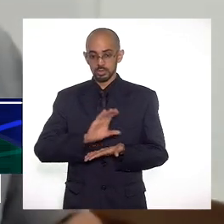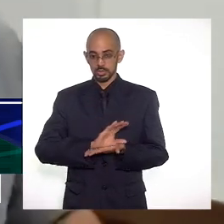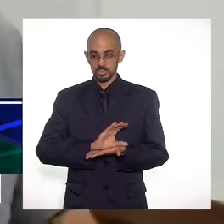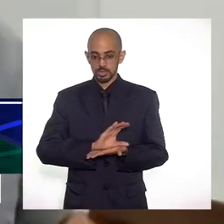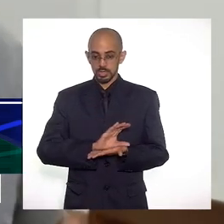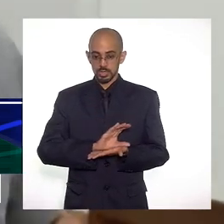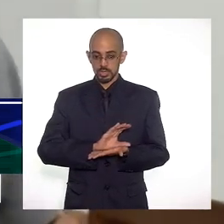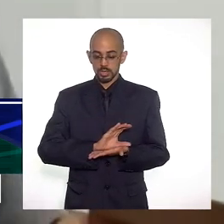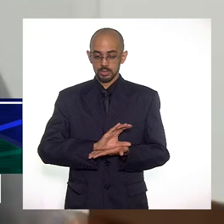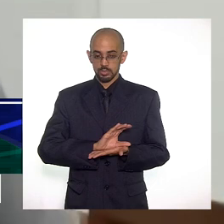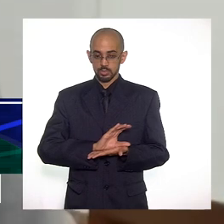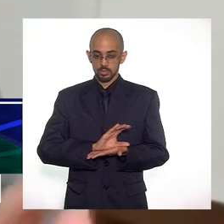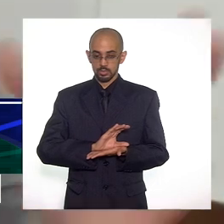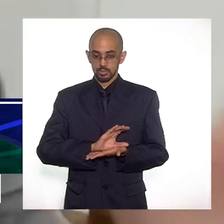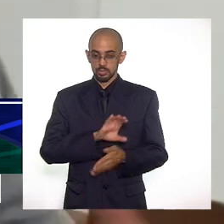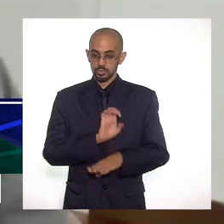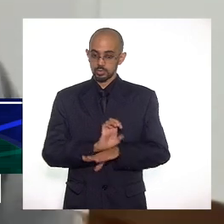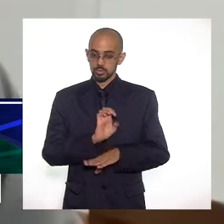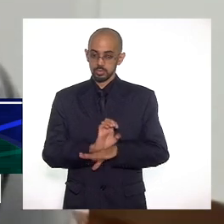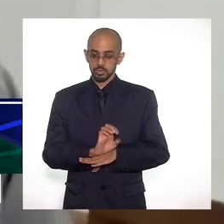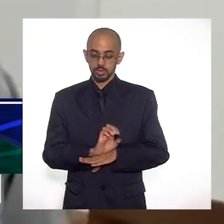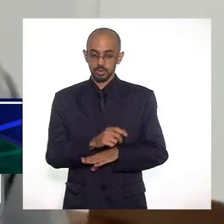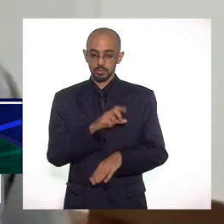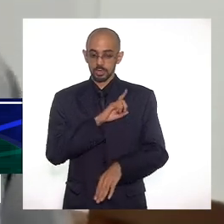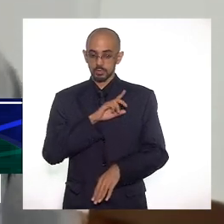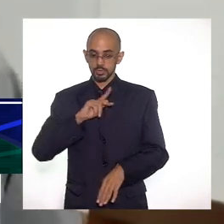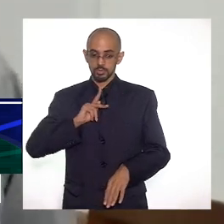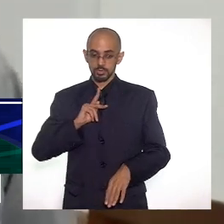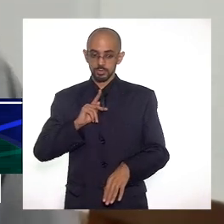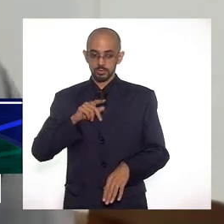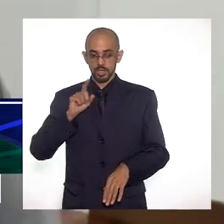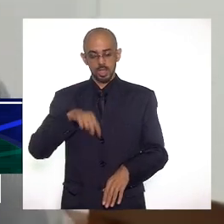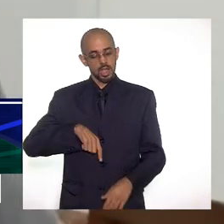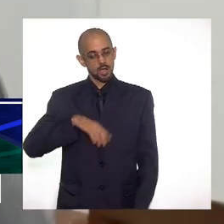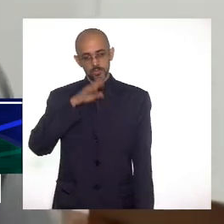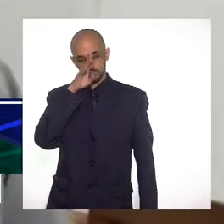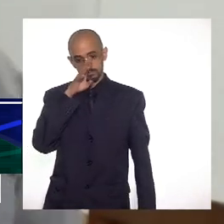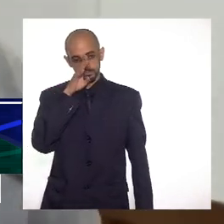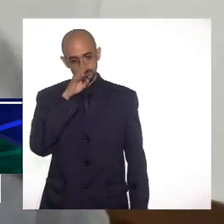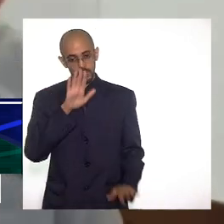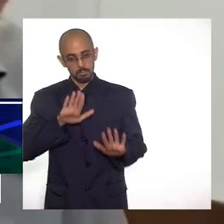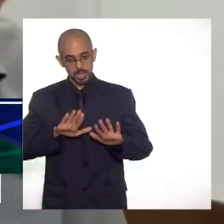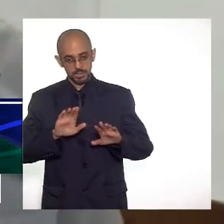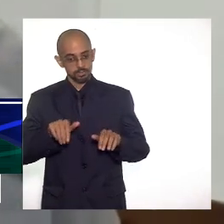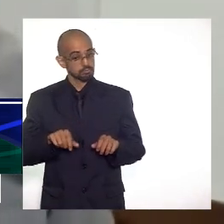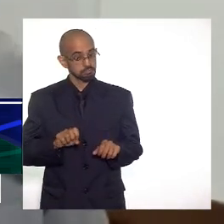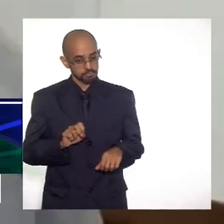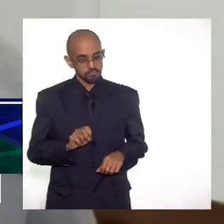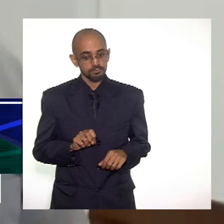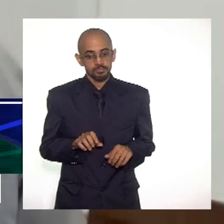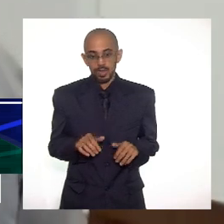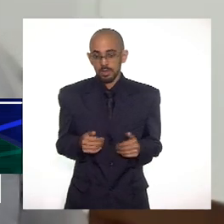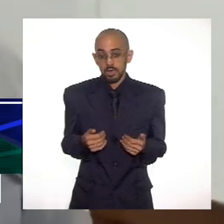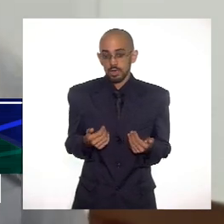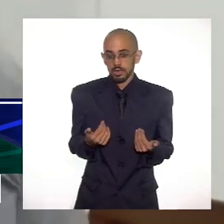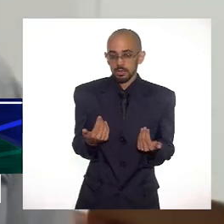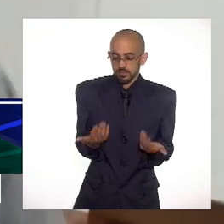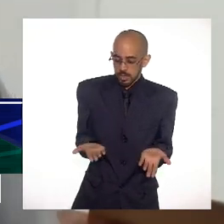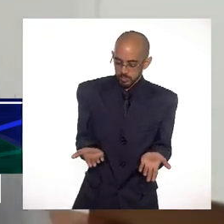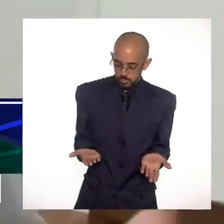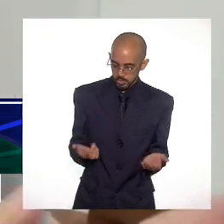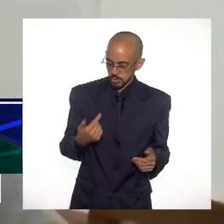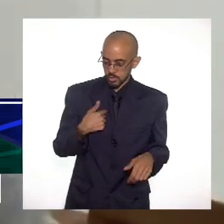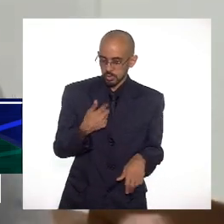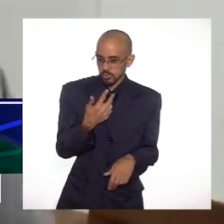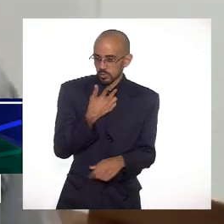para a defensoria pública. Seria algo totalmente descabido. Mas, enfim, eu não posso manifestar sobre a emenda